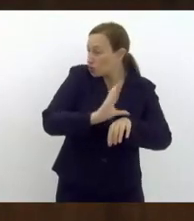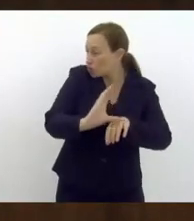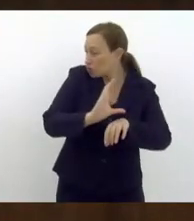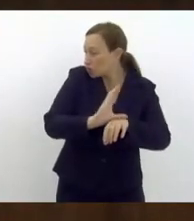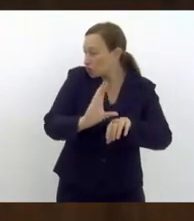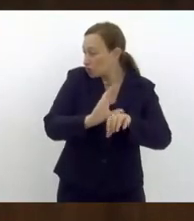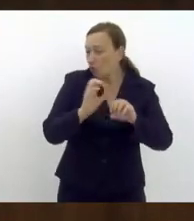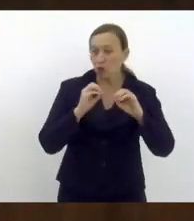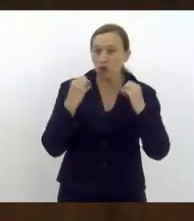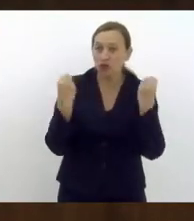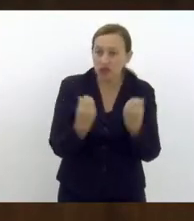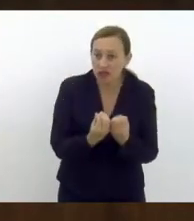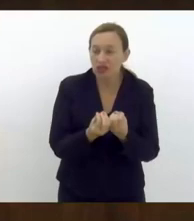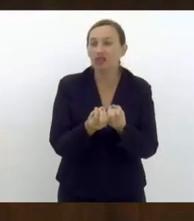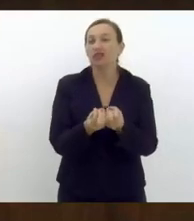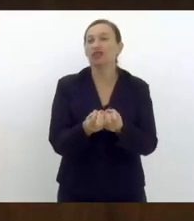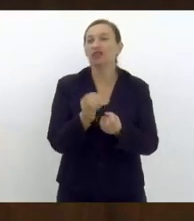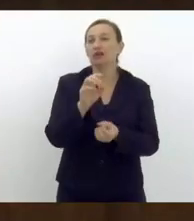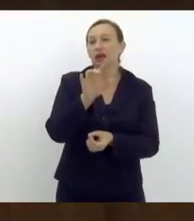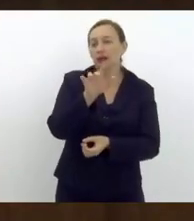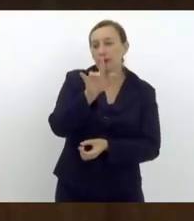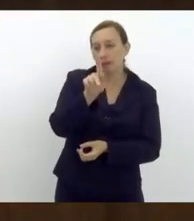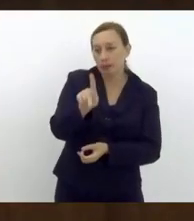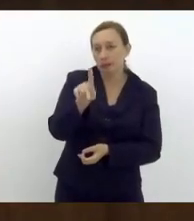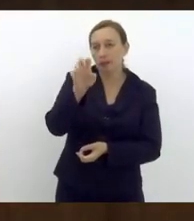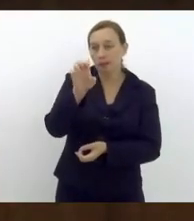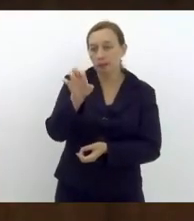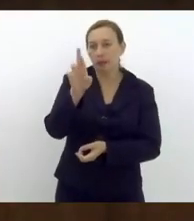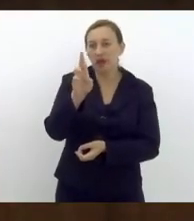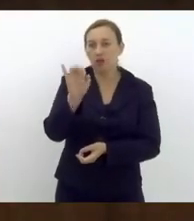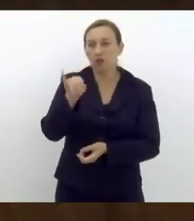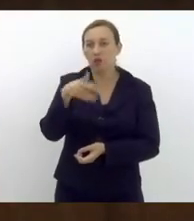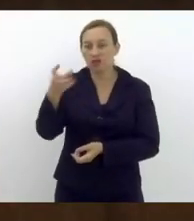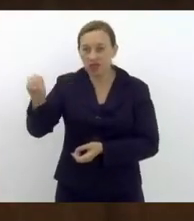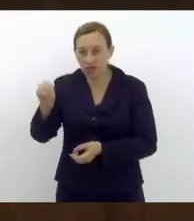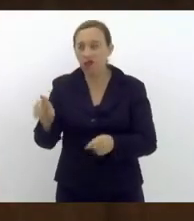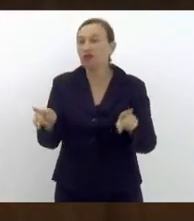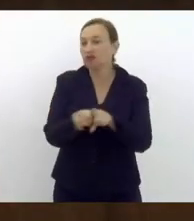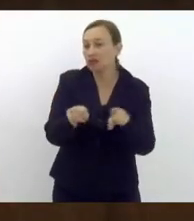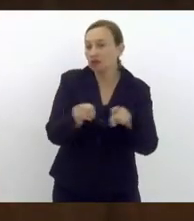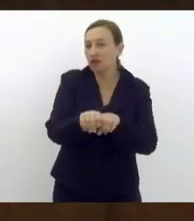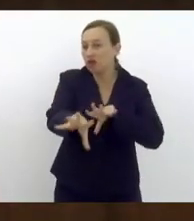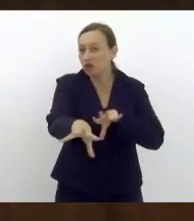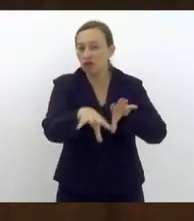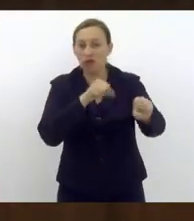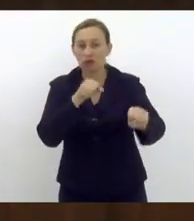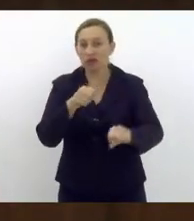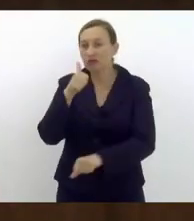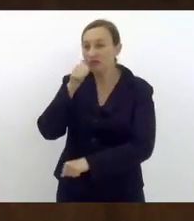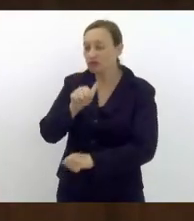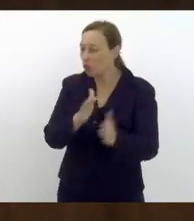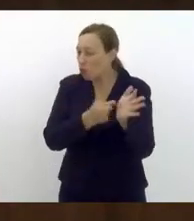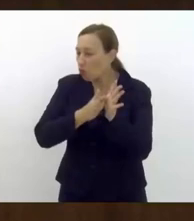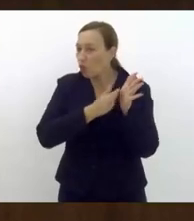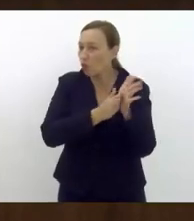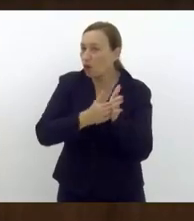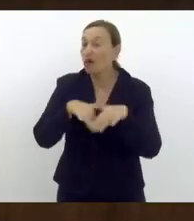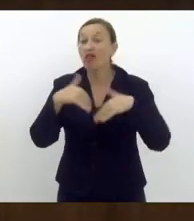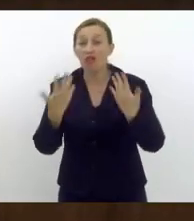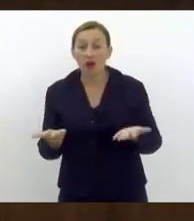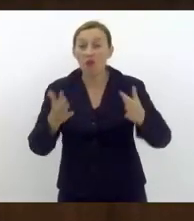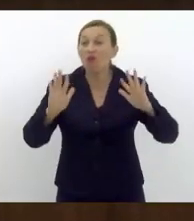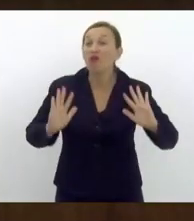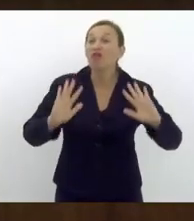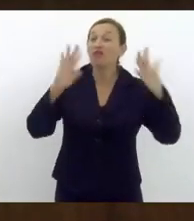melhor aproveitamento, visibilidade e também de formação para essas mulheres sambistas. Então,